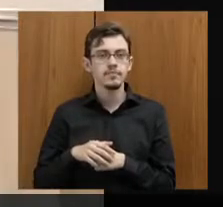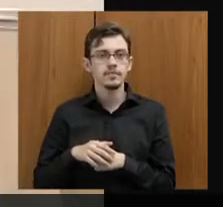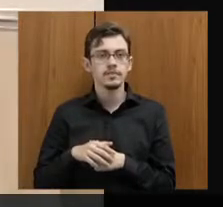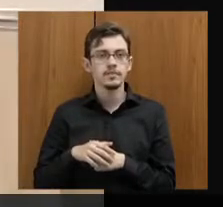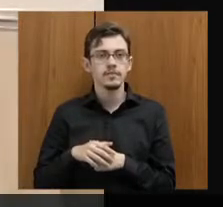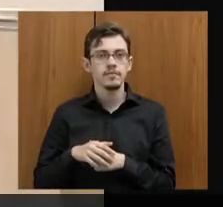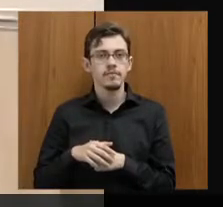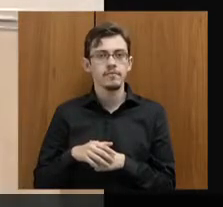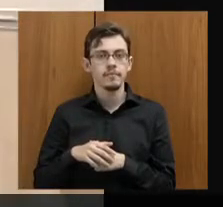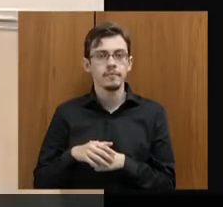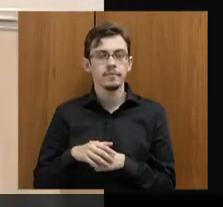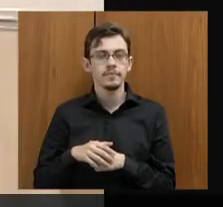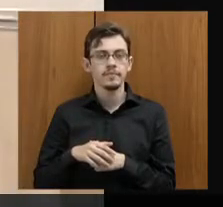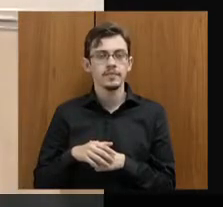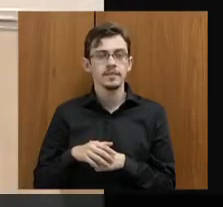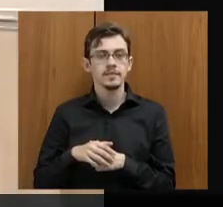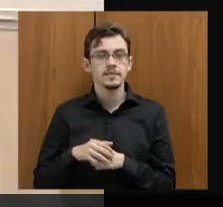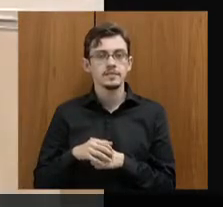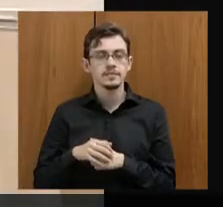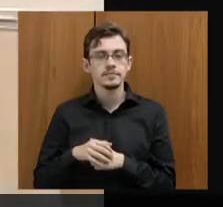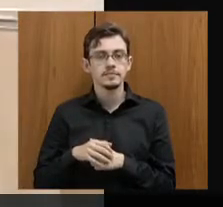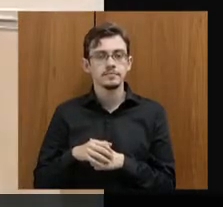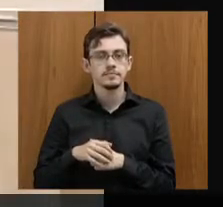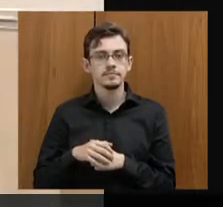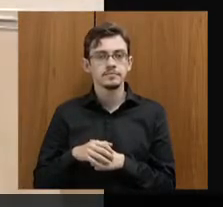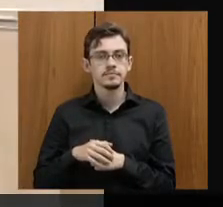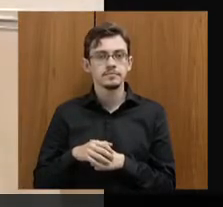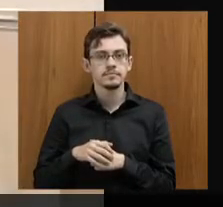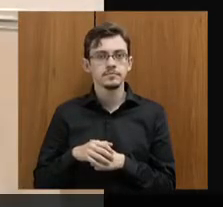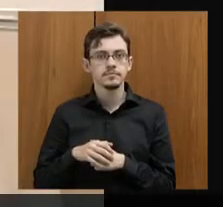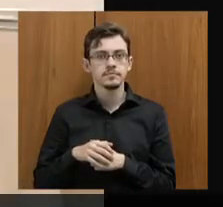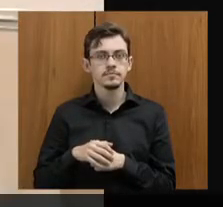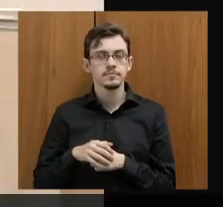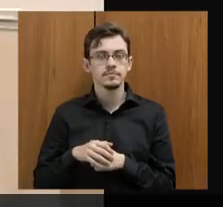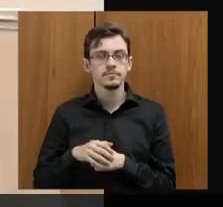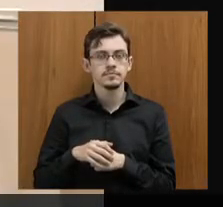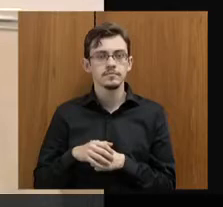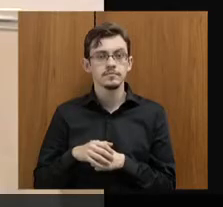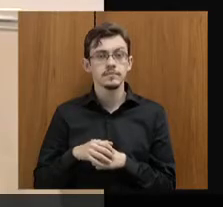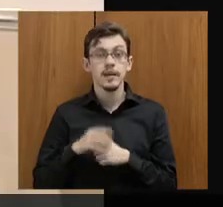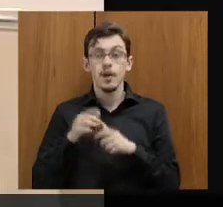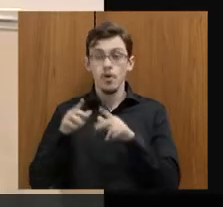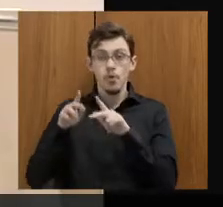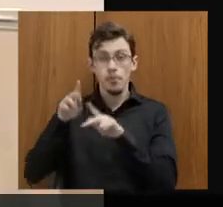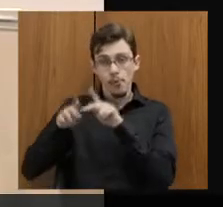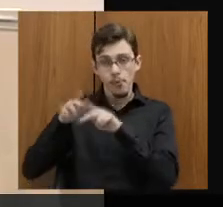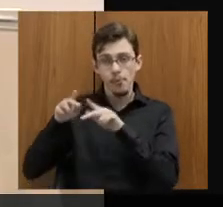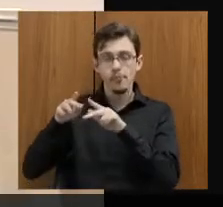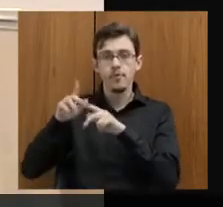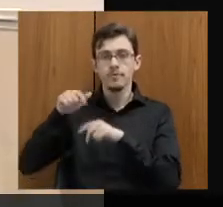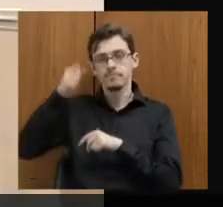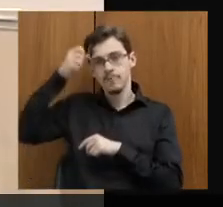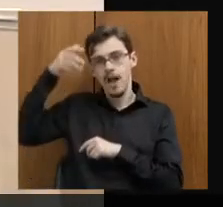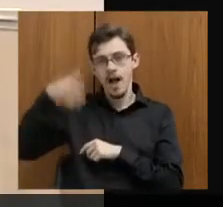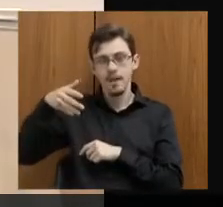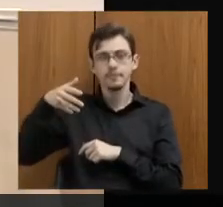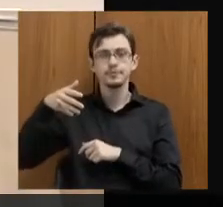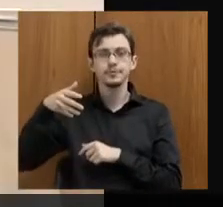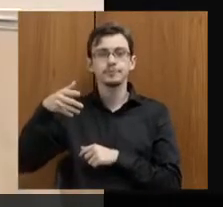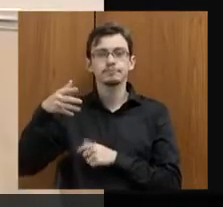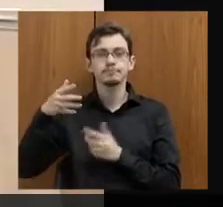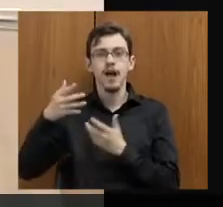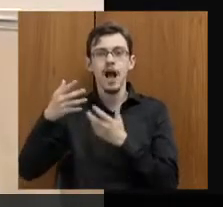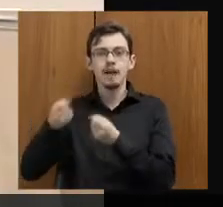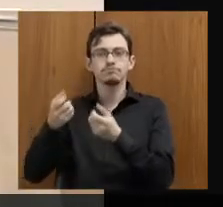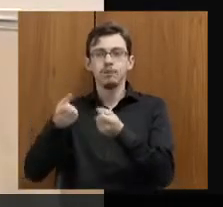frisar que há uma baixa adesão matriz africana com respeito a essa solicitação né